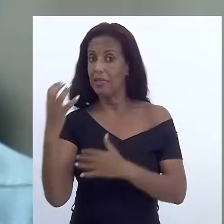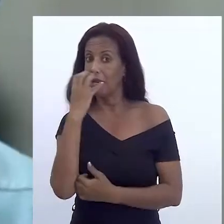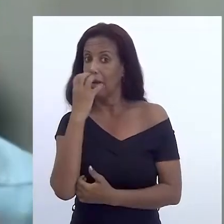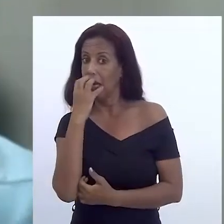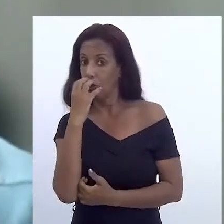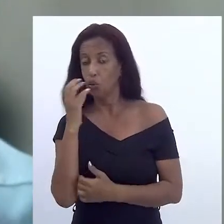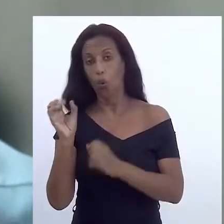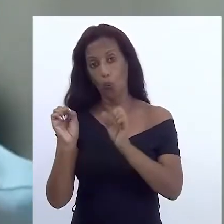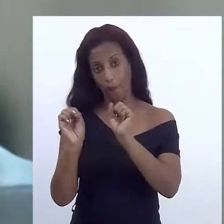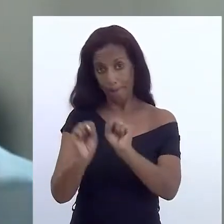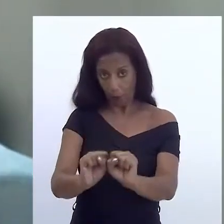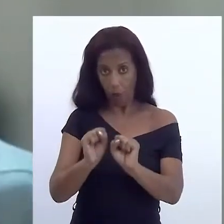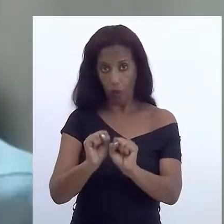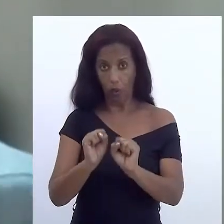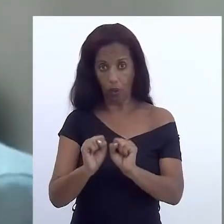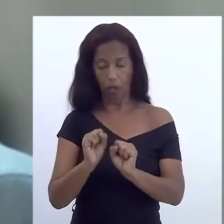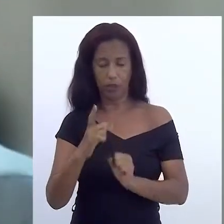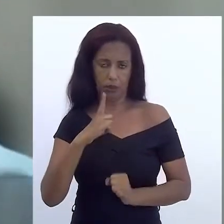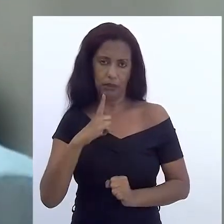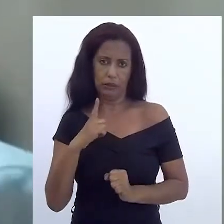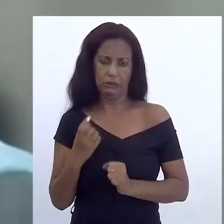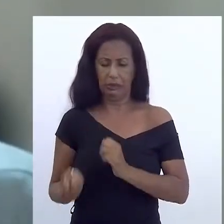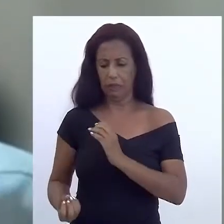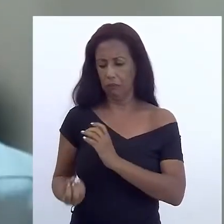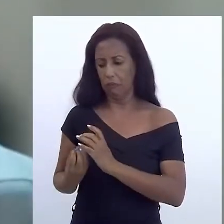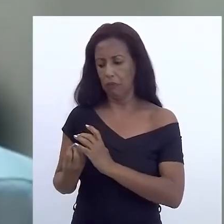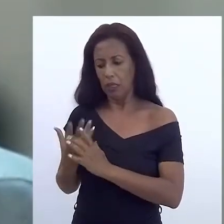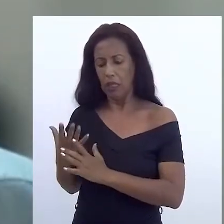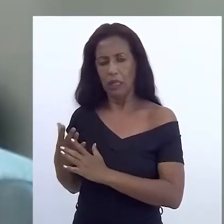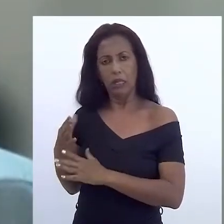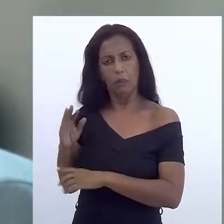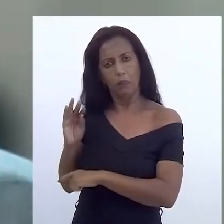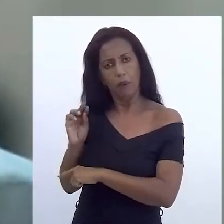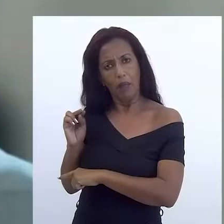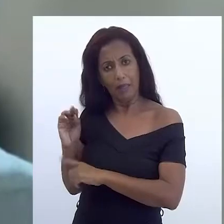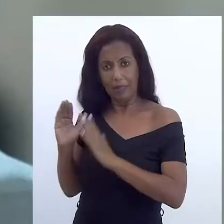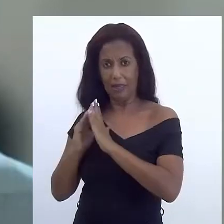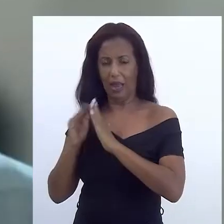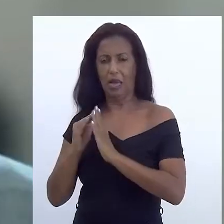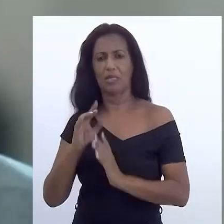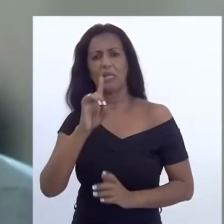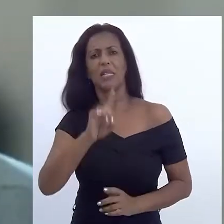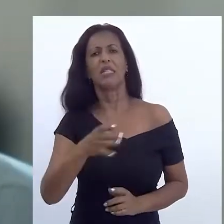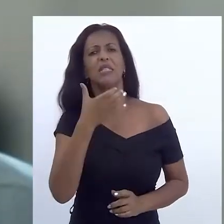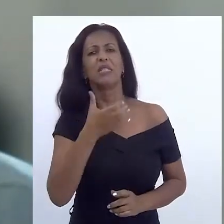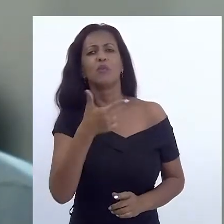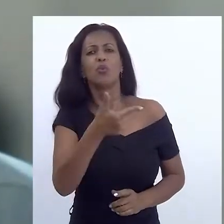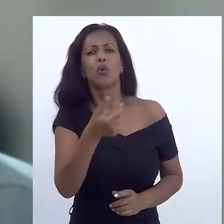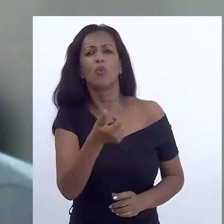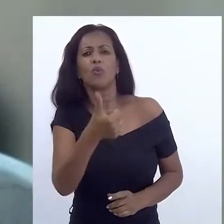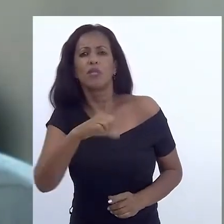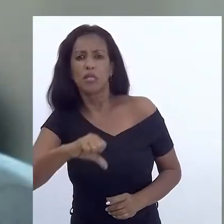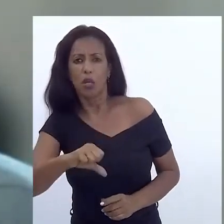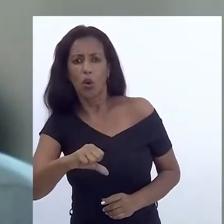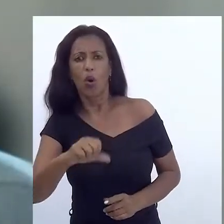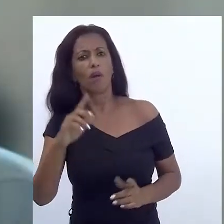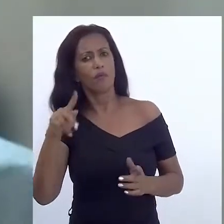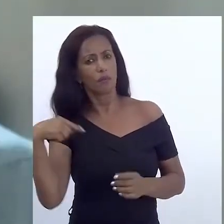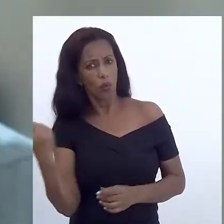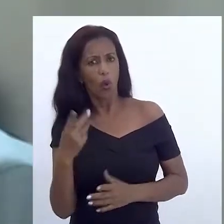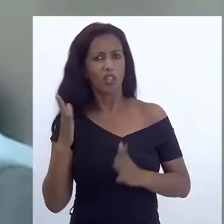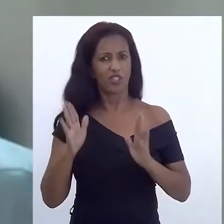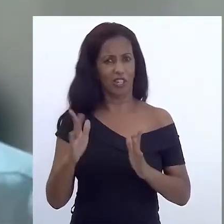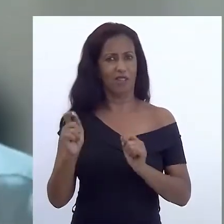ele pode ser triado. Nós fizemos isso em dezembro de 2019 no campus da UERJ, no Bosque da UERJ,